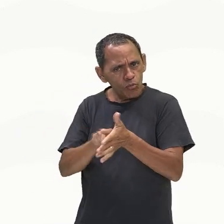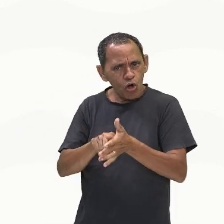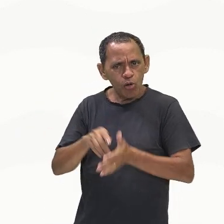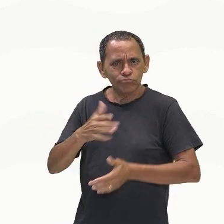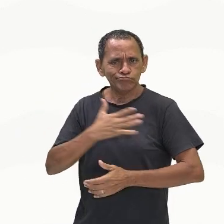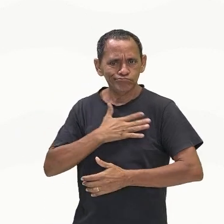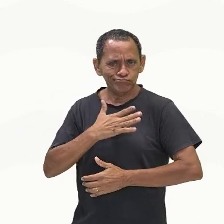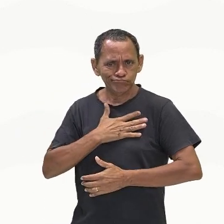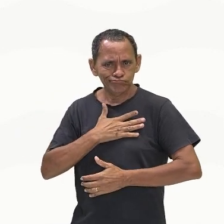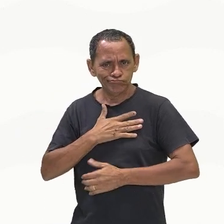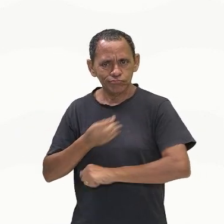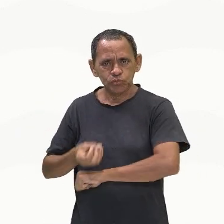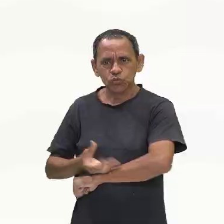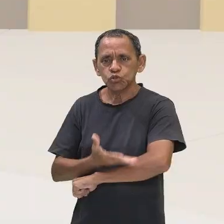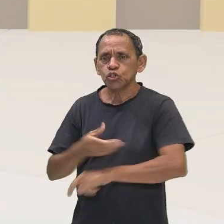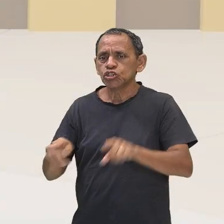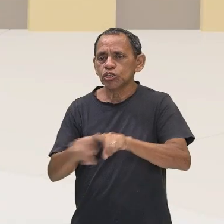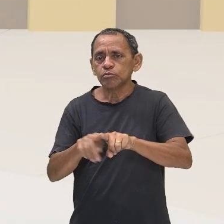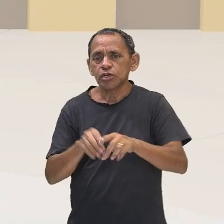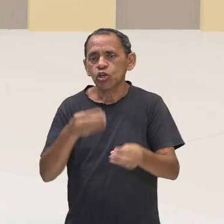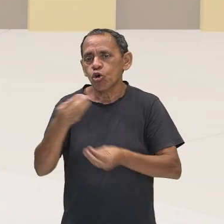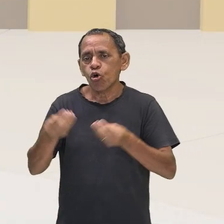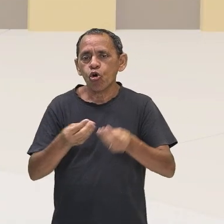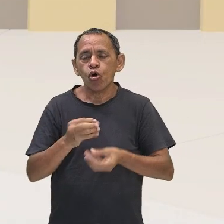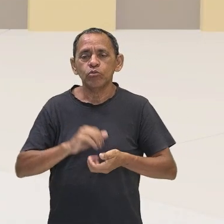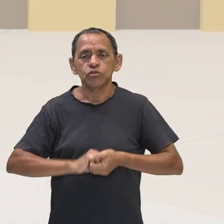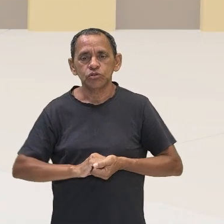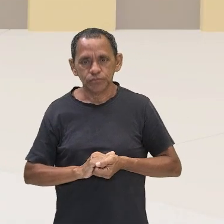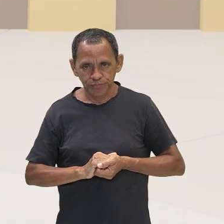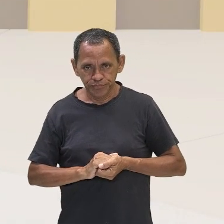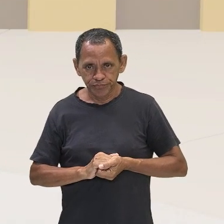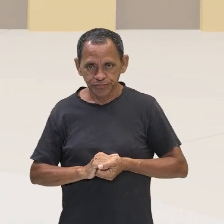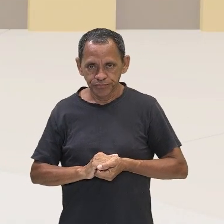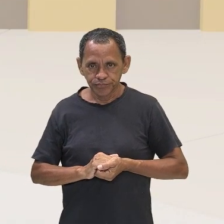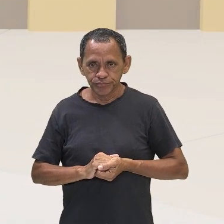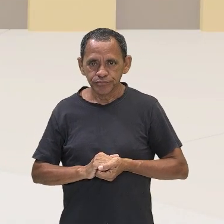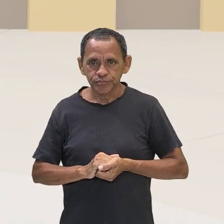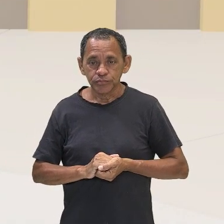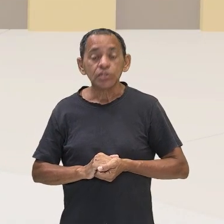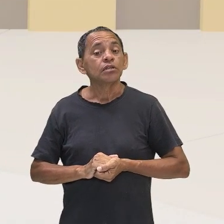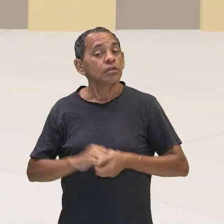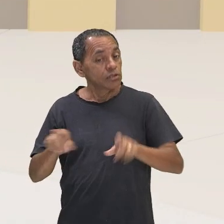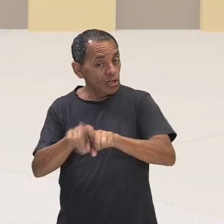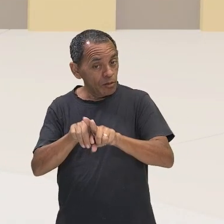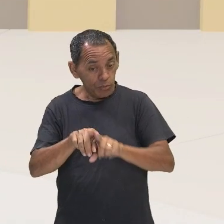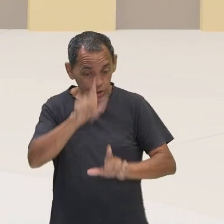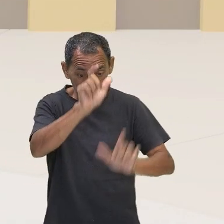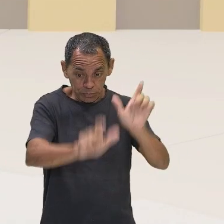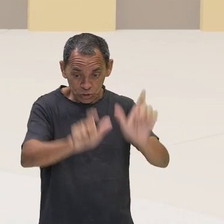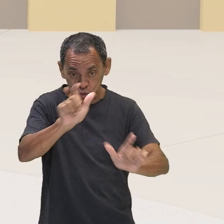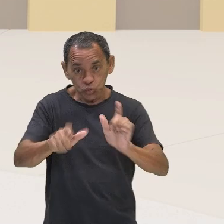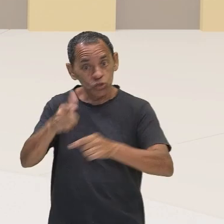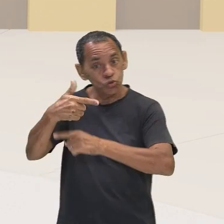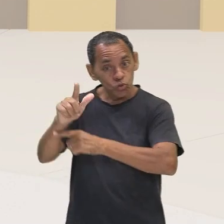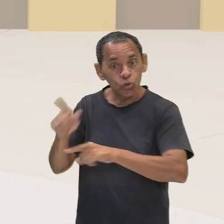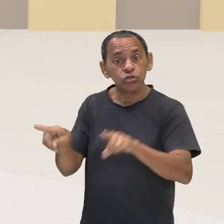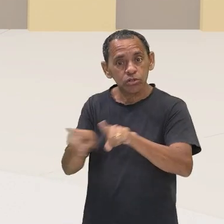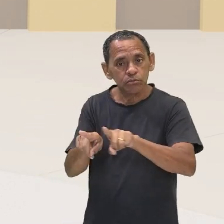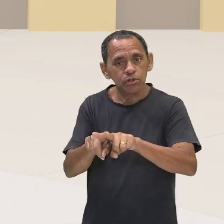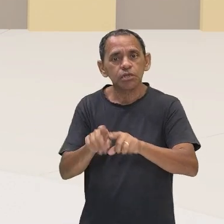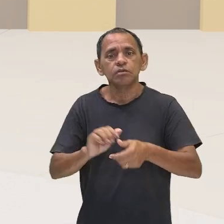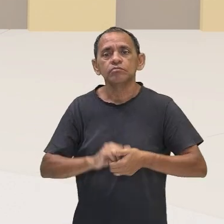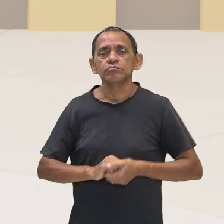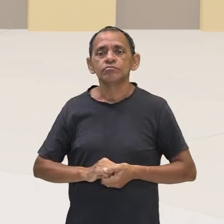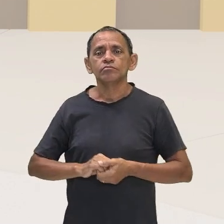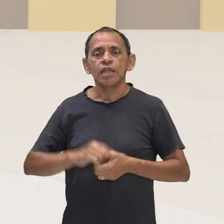emoções, né? E com também os sentimentos e as emoções dos outros. A inteligência emocional é um